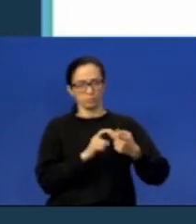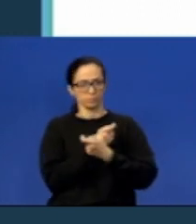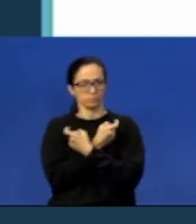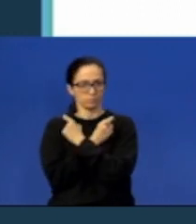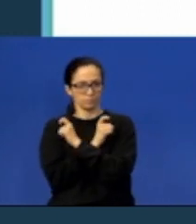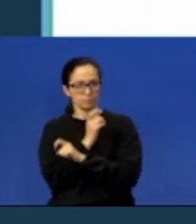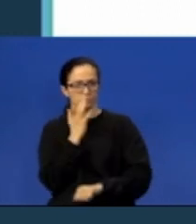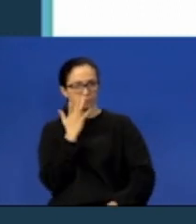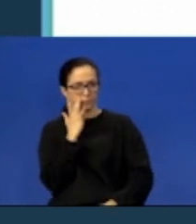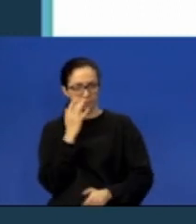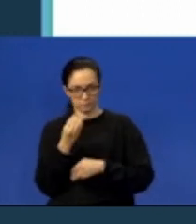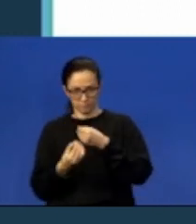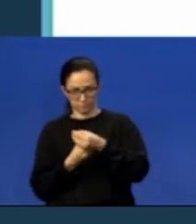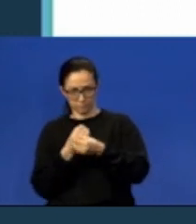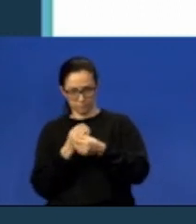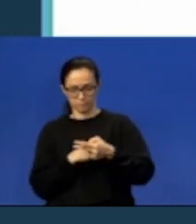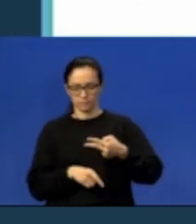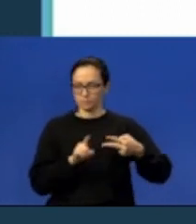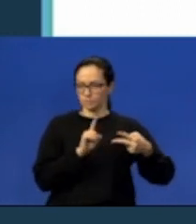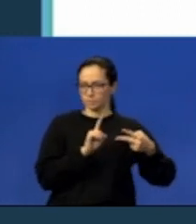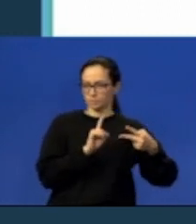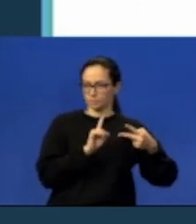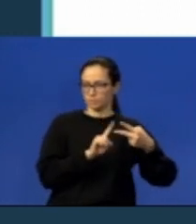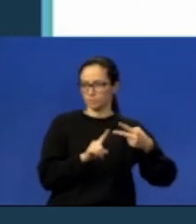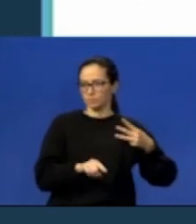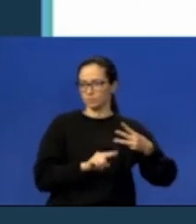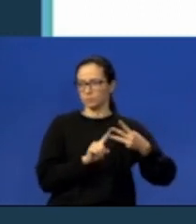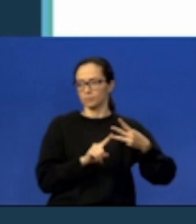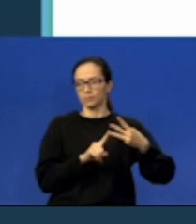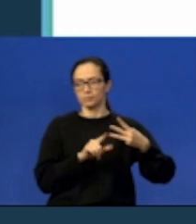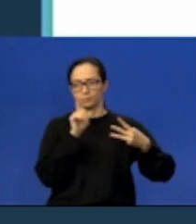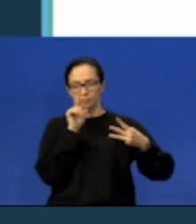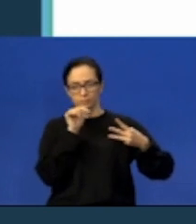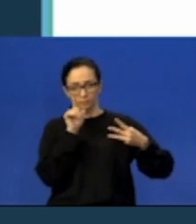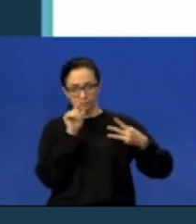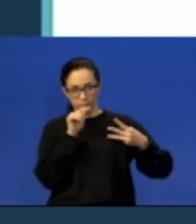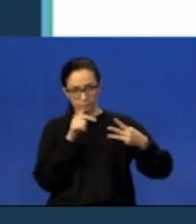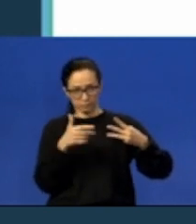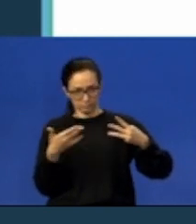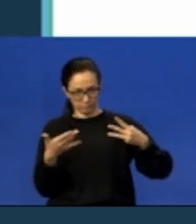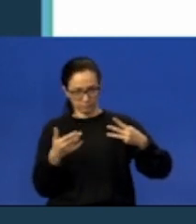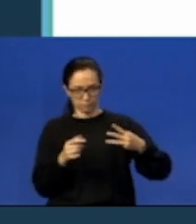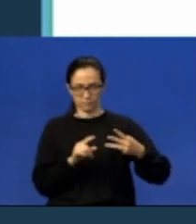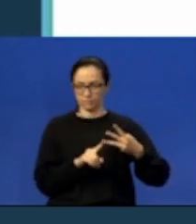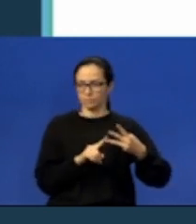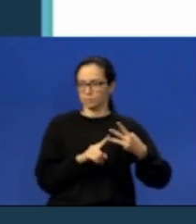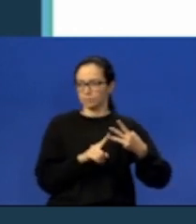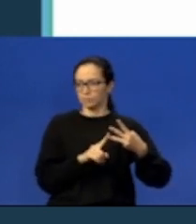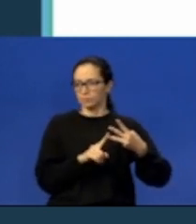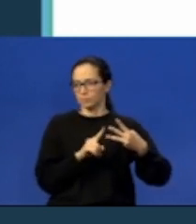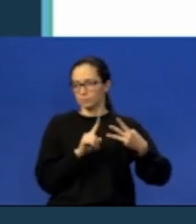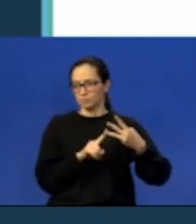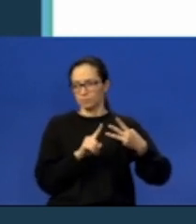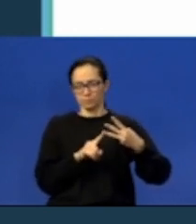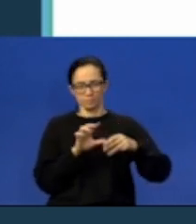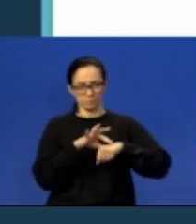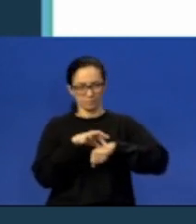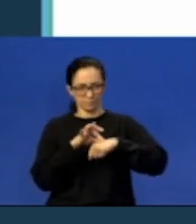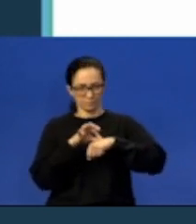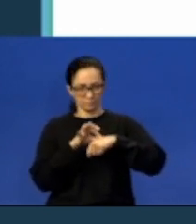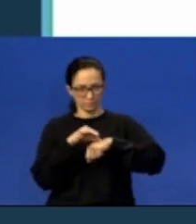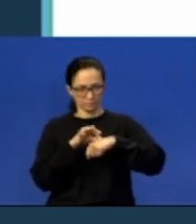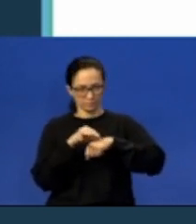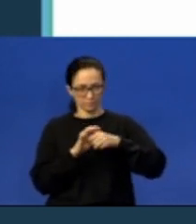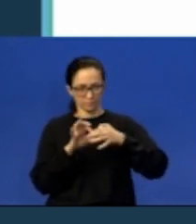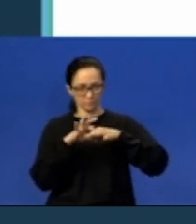água e os tecidos moles, a terminologia utilizada ela é hipotransparente. Isso é válido, por exemplo, para a água, para os tecidos moles, como